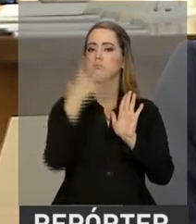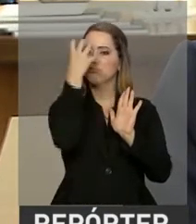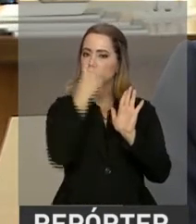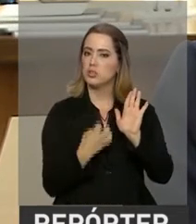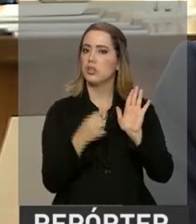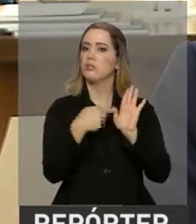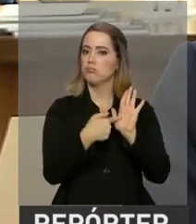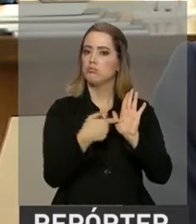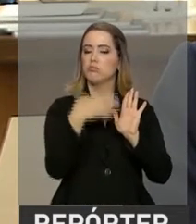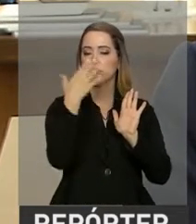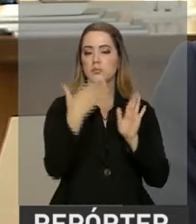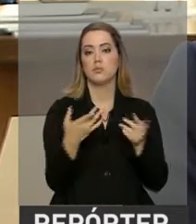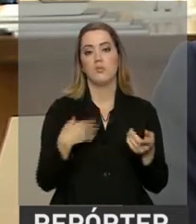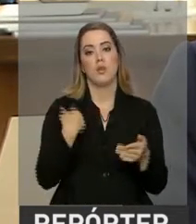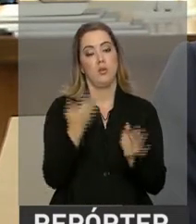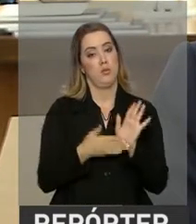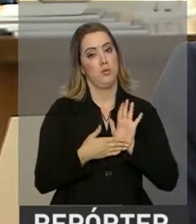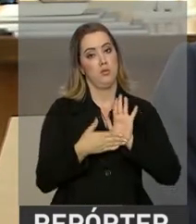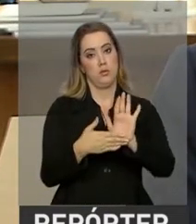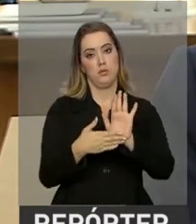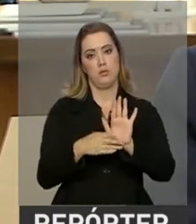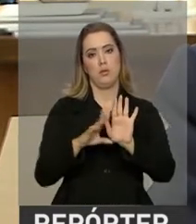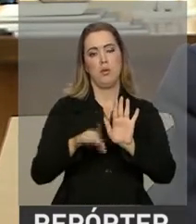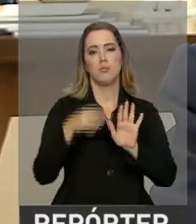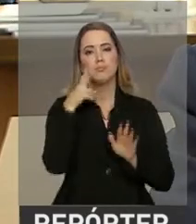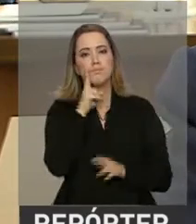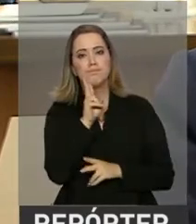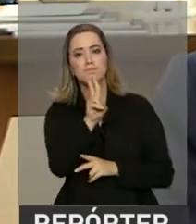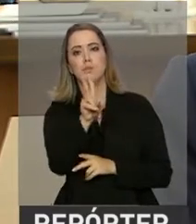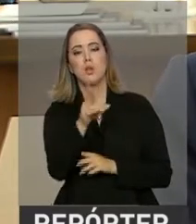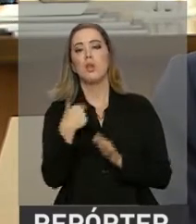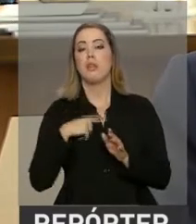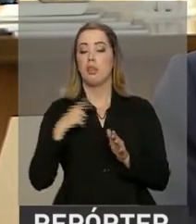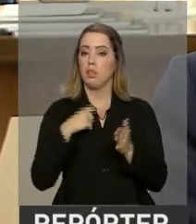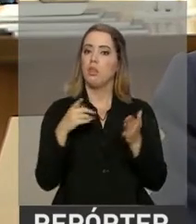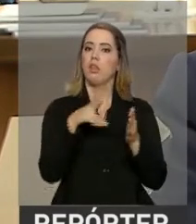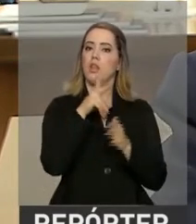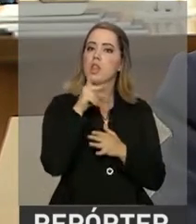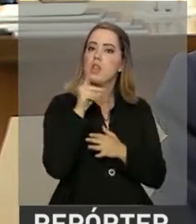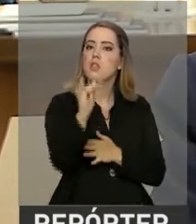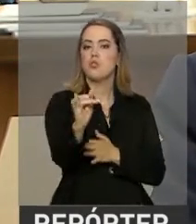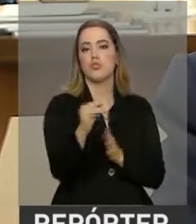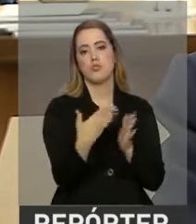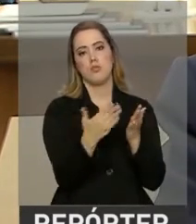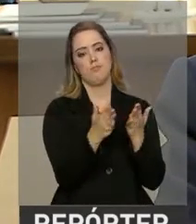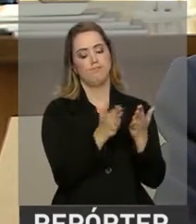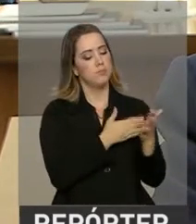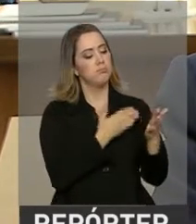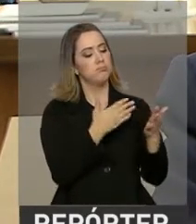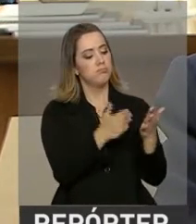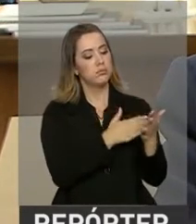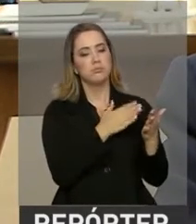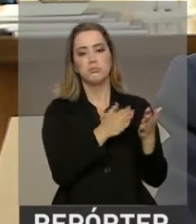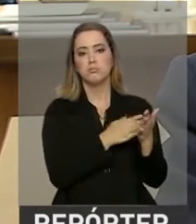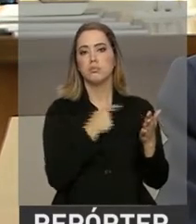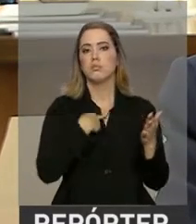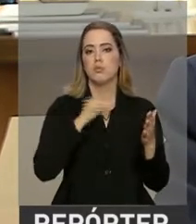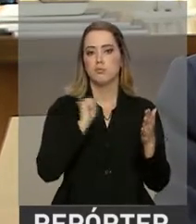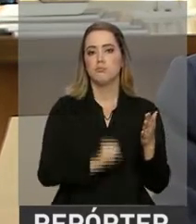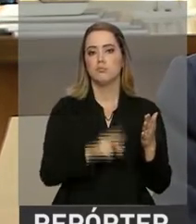nós apresentamos a previsibilidade um calendário de quando os editais serão